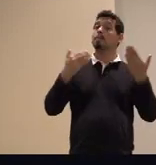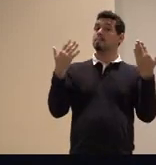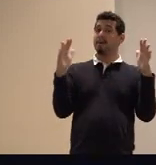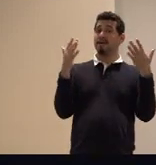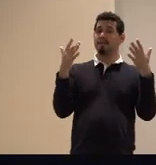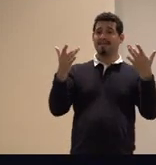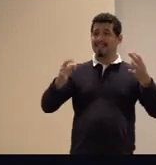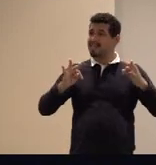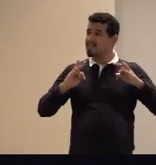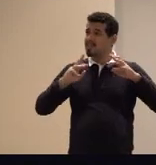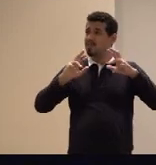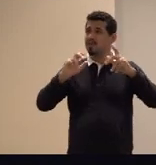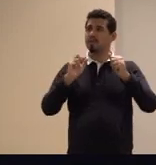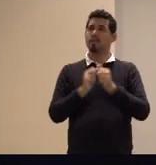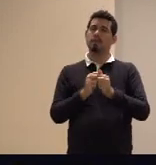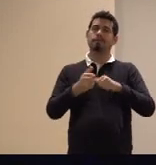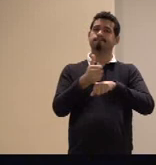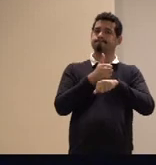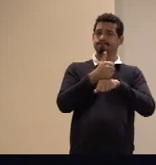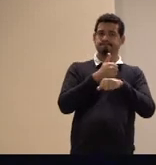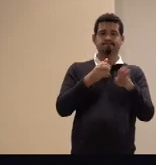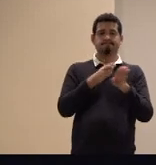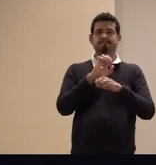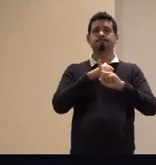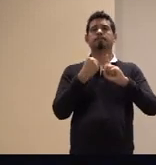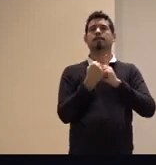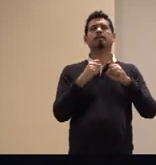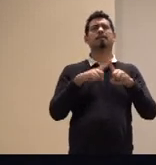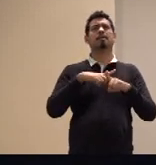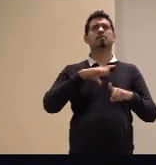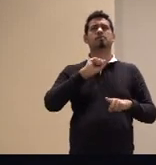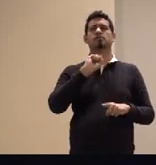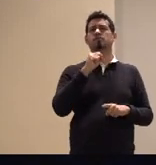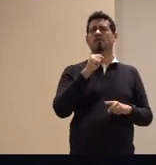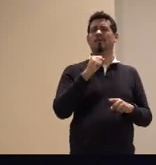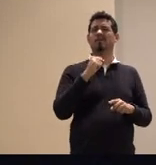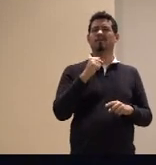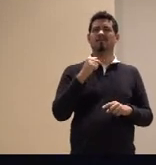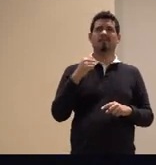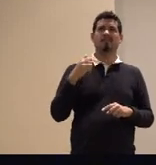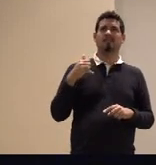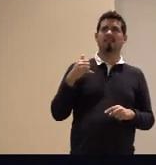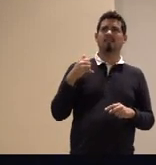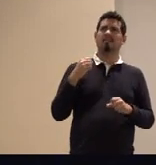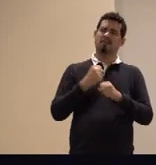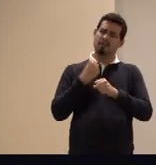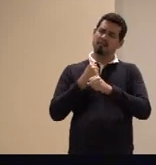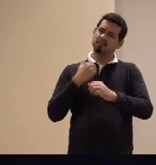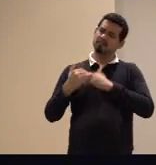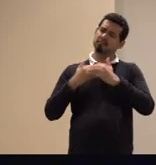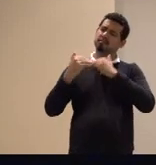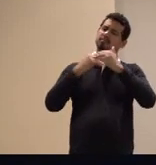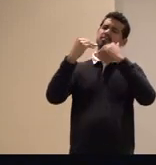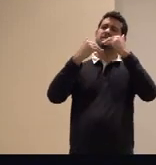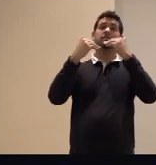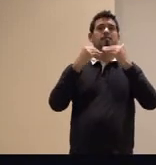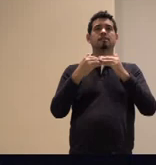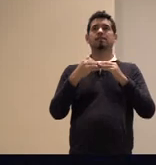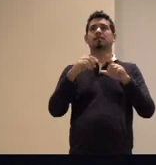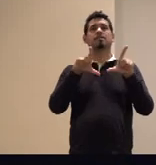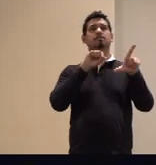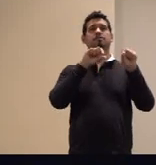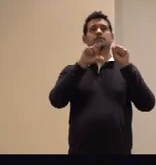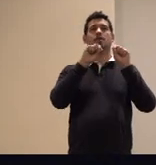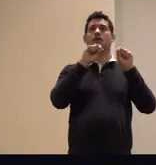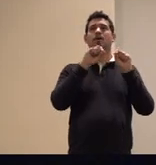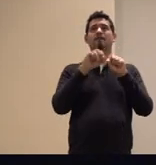todos os assistentes sociais, porque eu acho que quem ali com 18 anos ou mais, né, maneira de falar, escolhe essa faculdade, tem minha